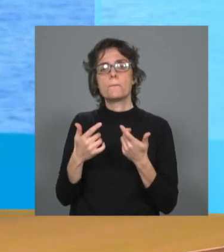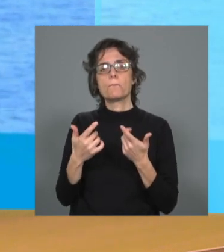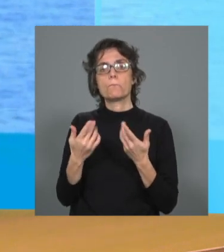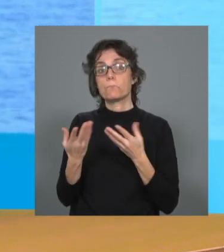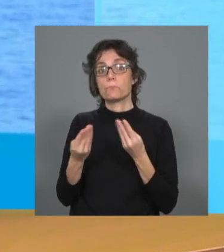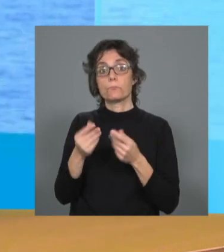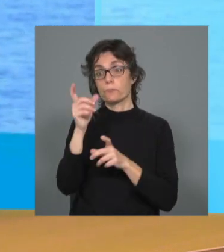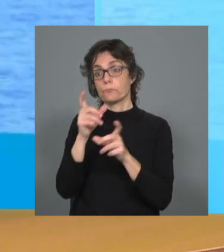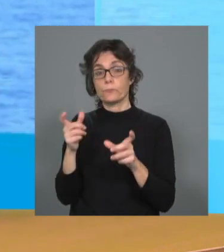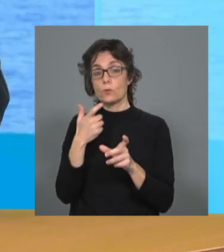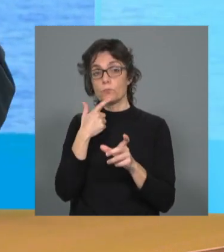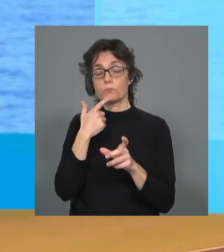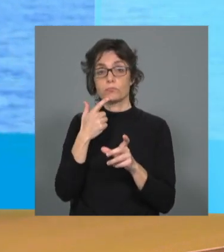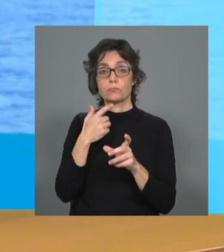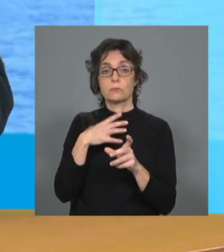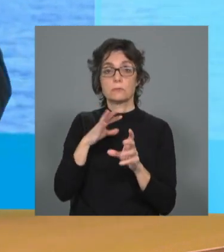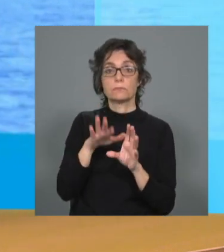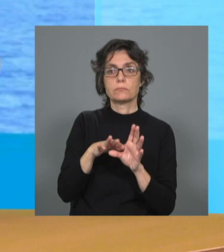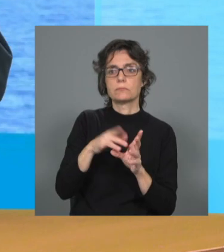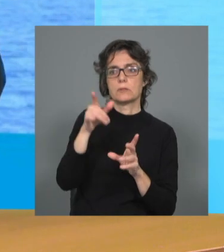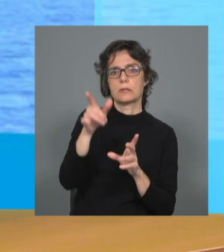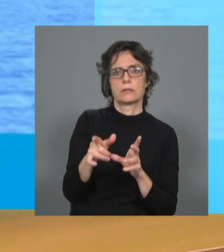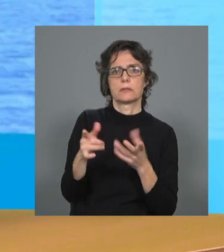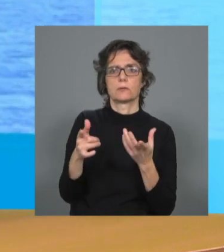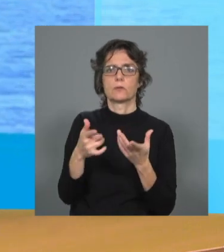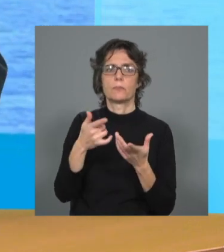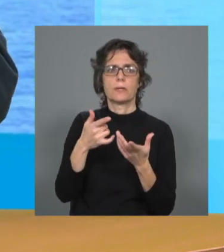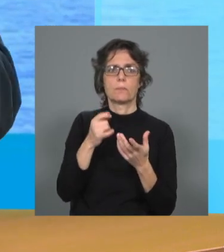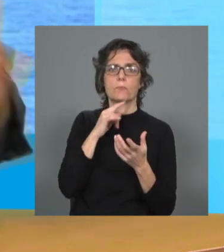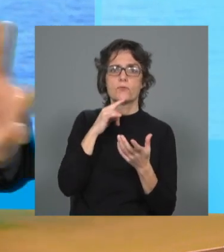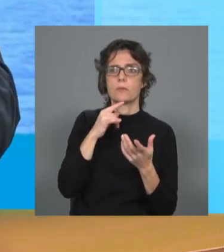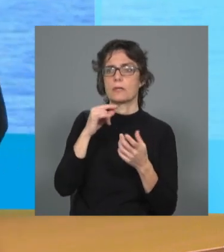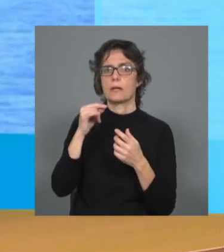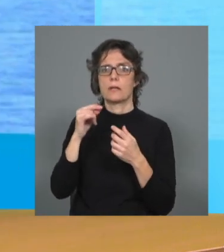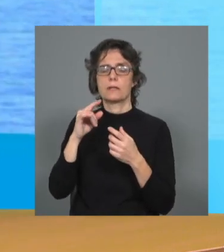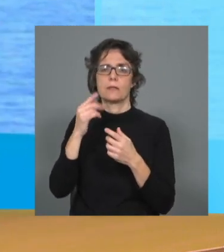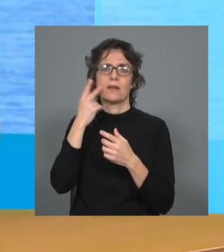suas próprias particularidades, a sua vida, as oportunidades que surgem ou no estrangeiro ou em